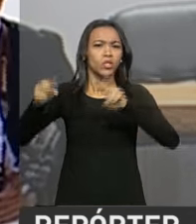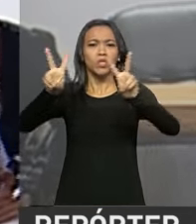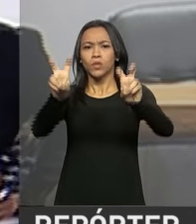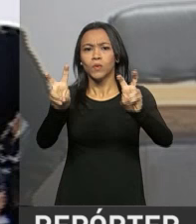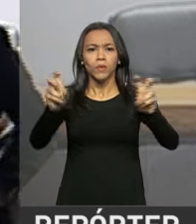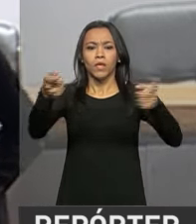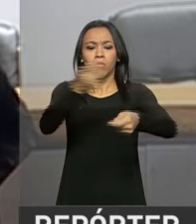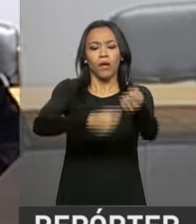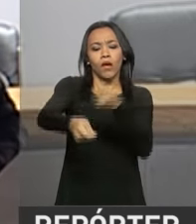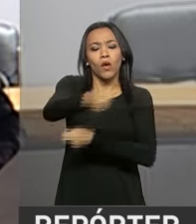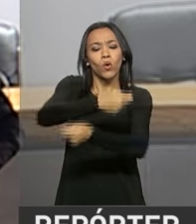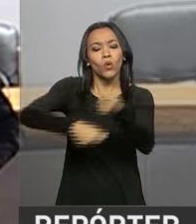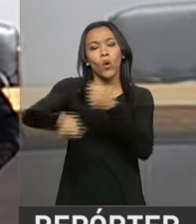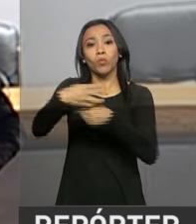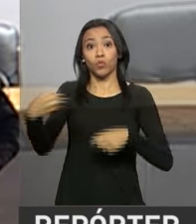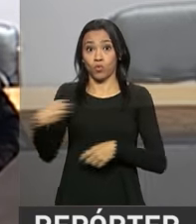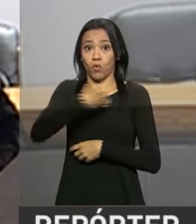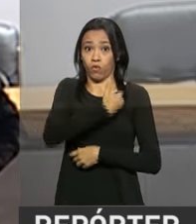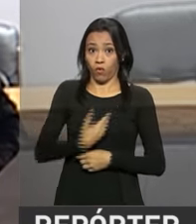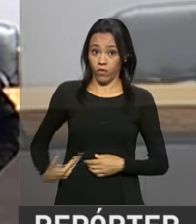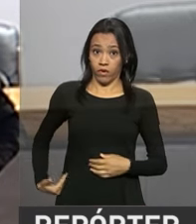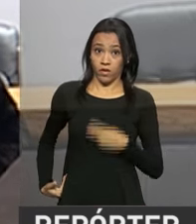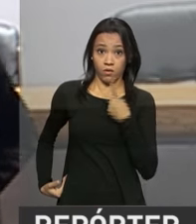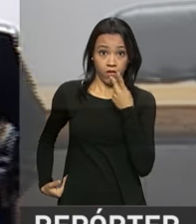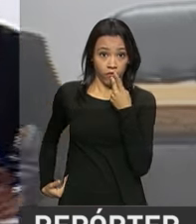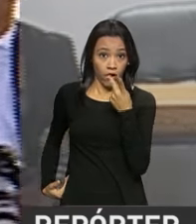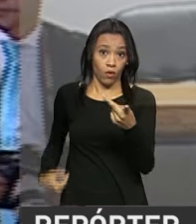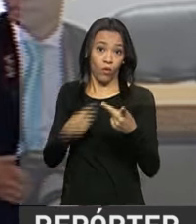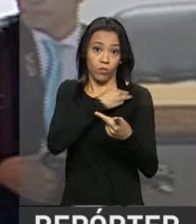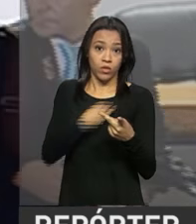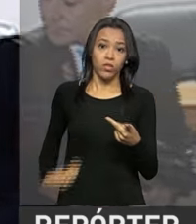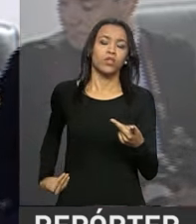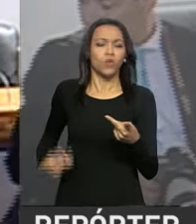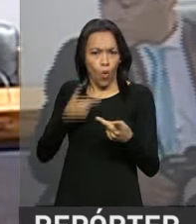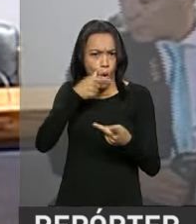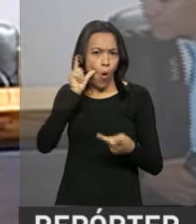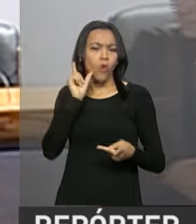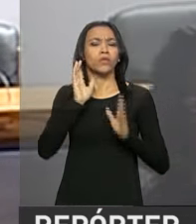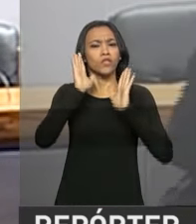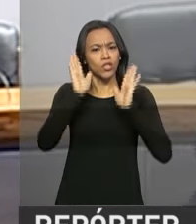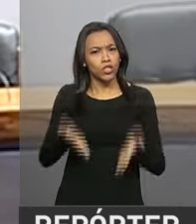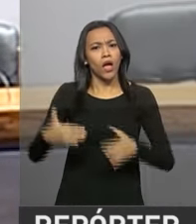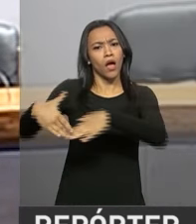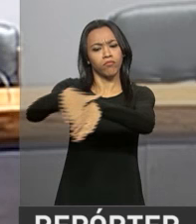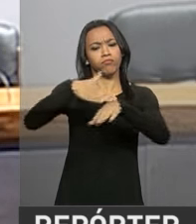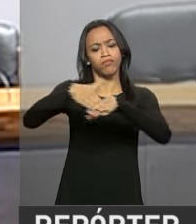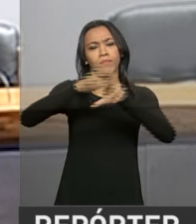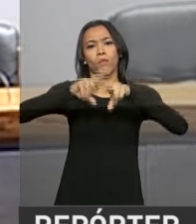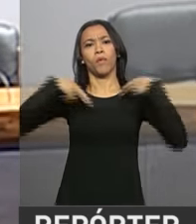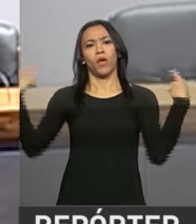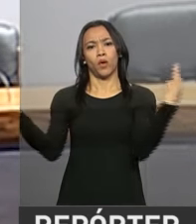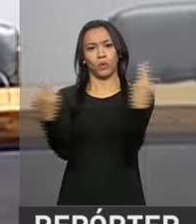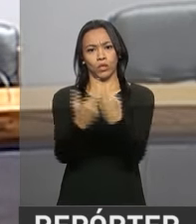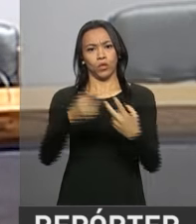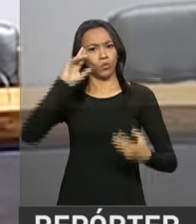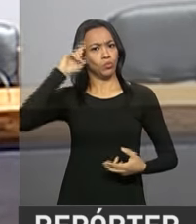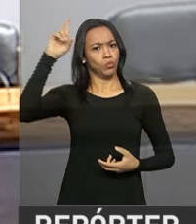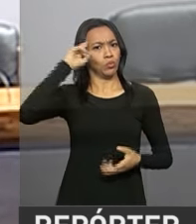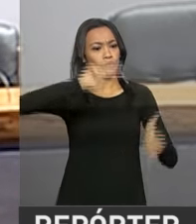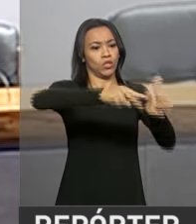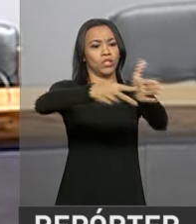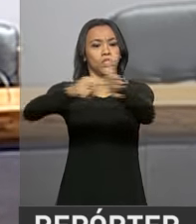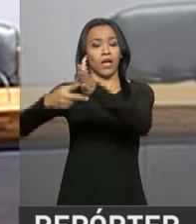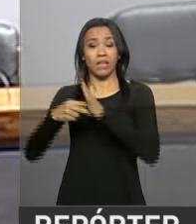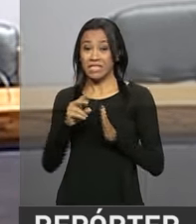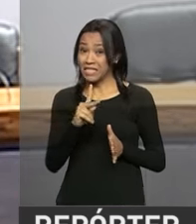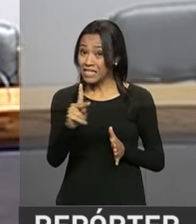do novo governo. Henrique Meirelles ressaltou aí o que já havia dito ontem às centrais sindicais, de que se nada for feito,